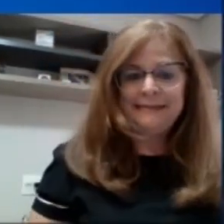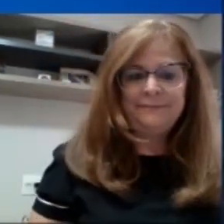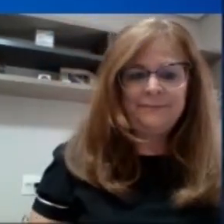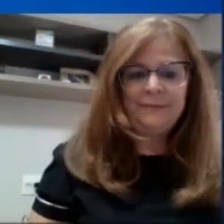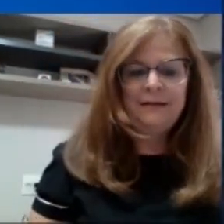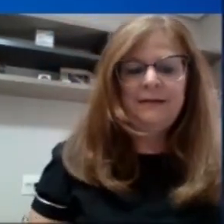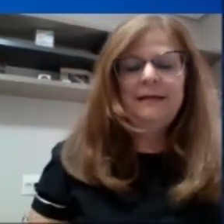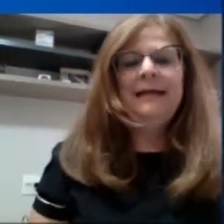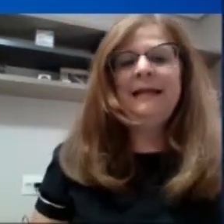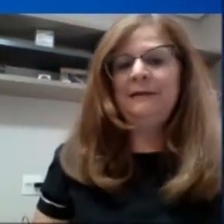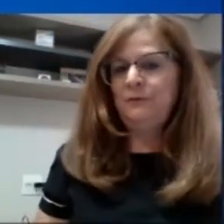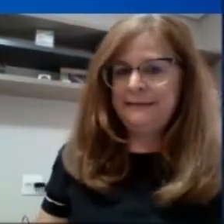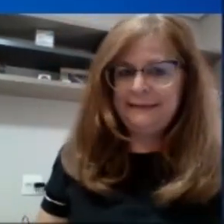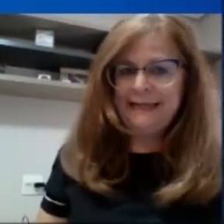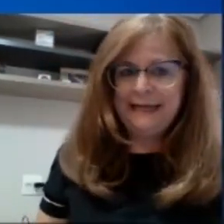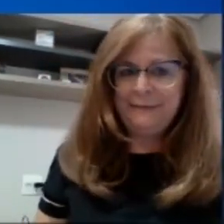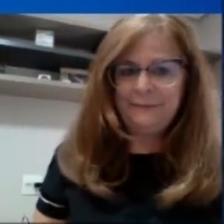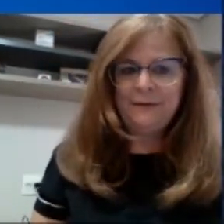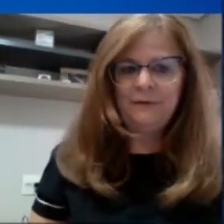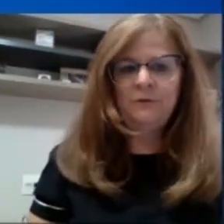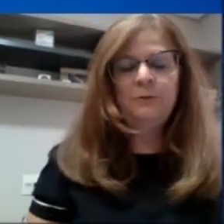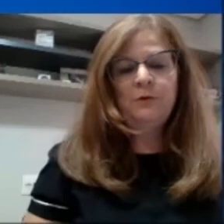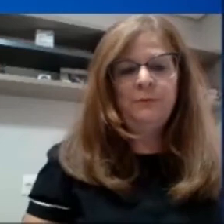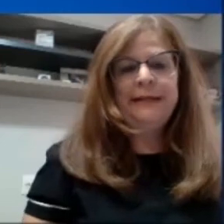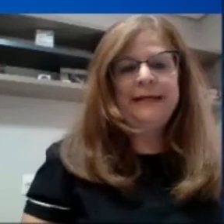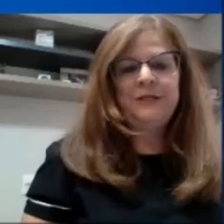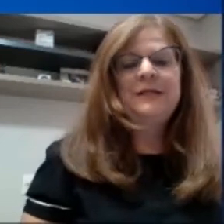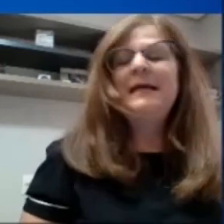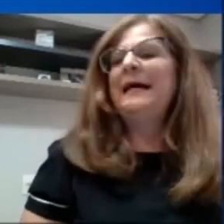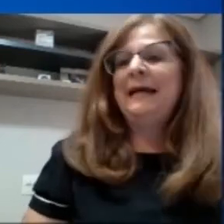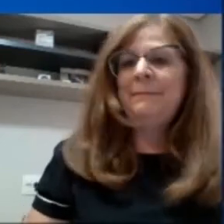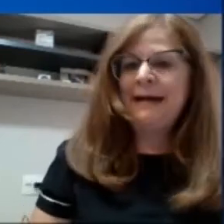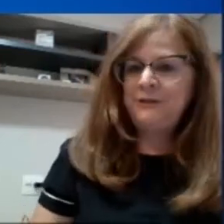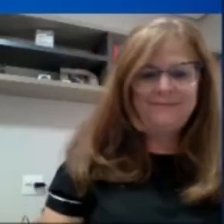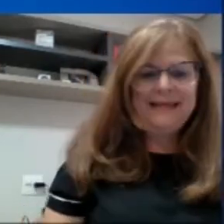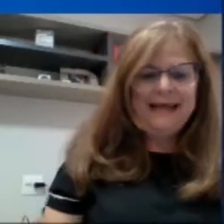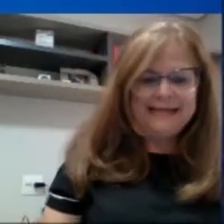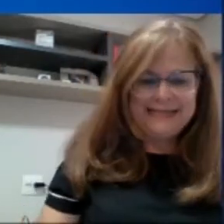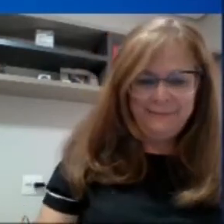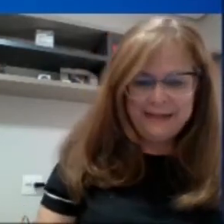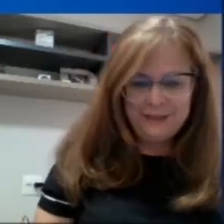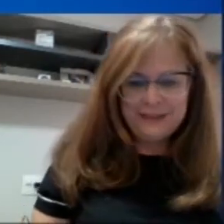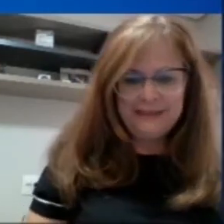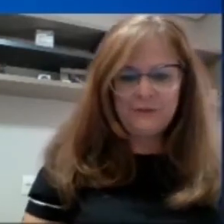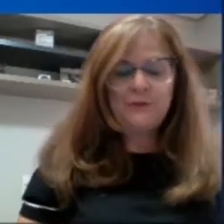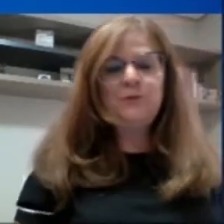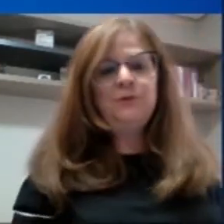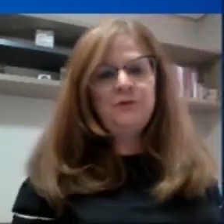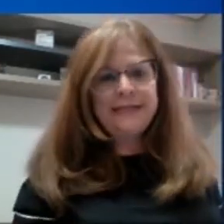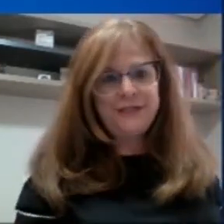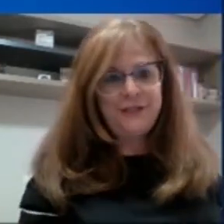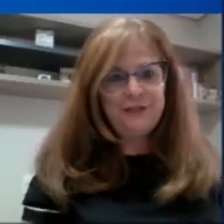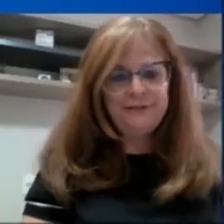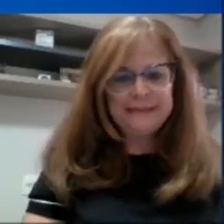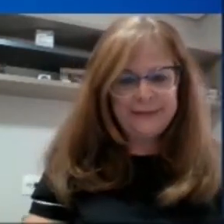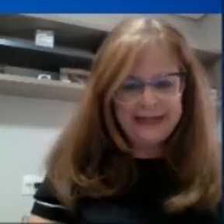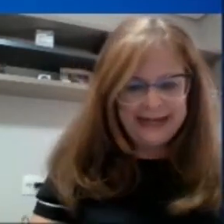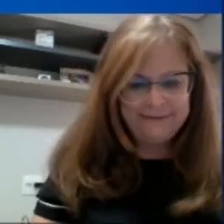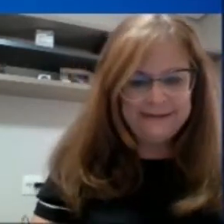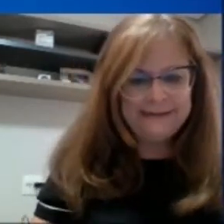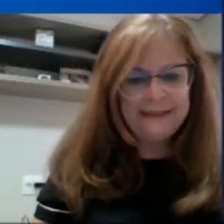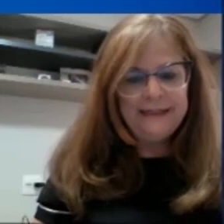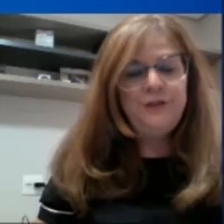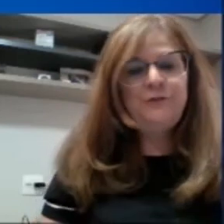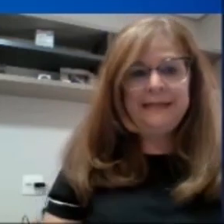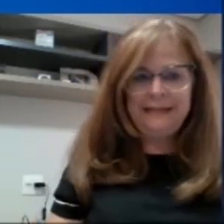orais. Ela tem como componente a gramática, a semântica, que é o estudo do sentido das